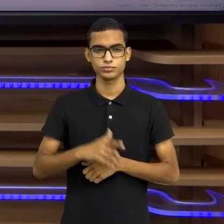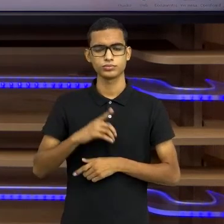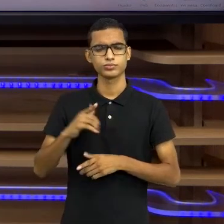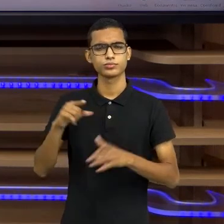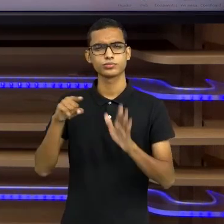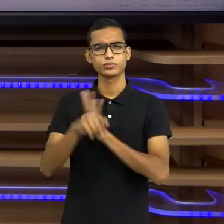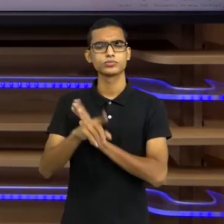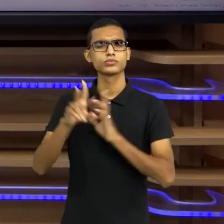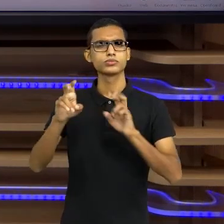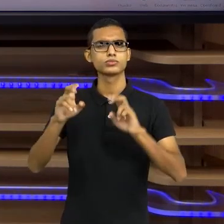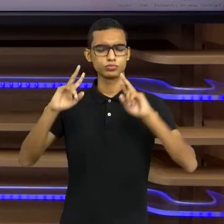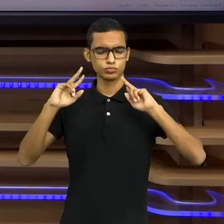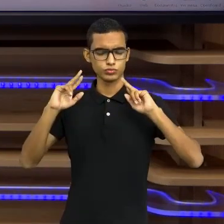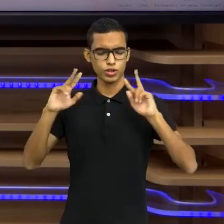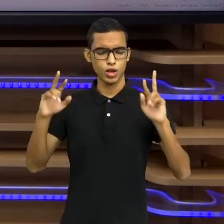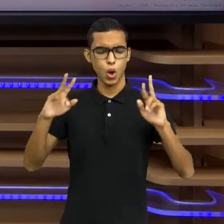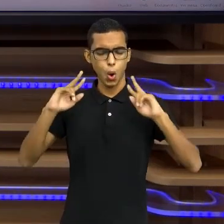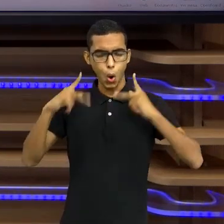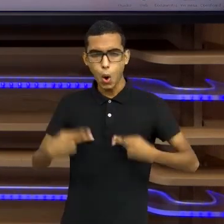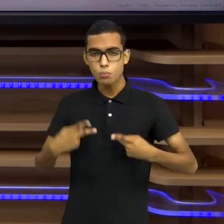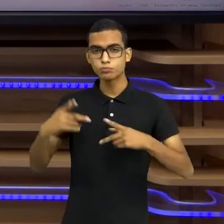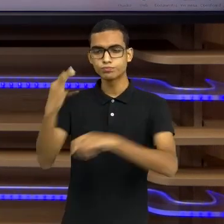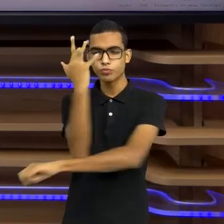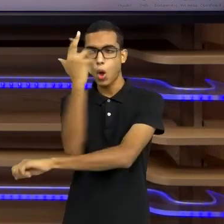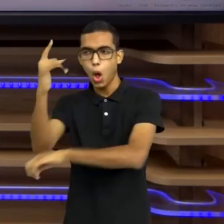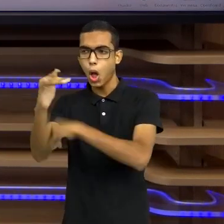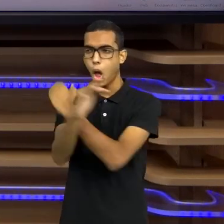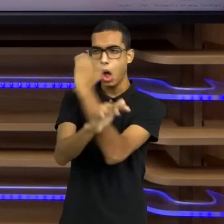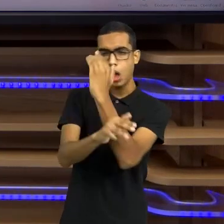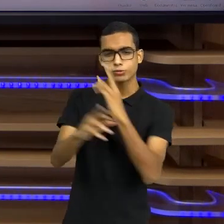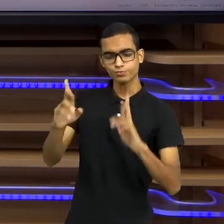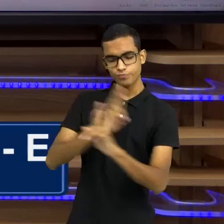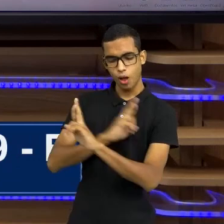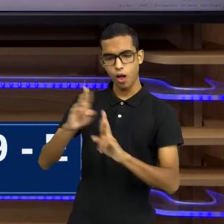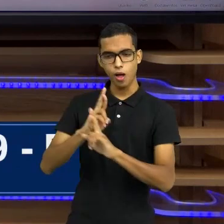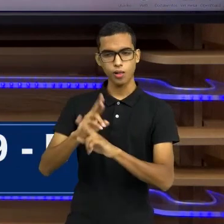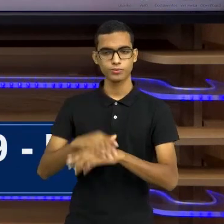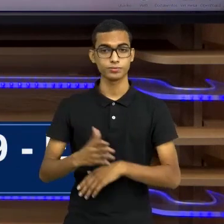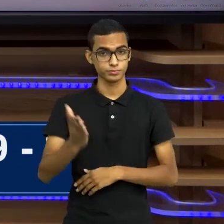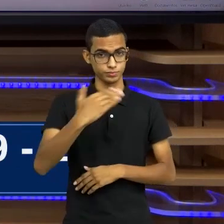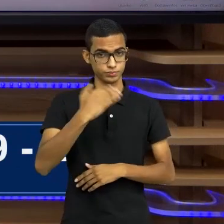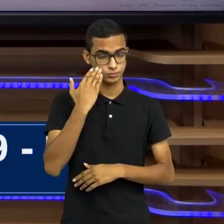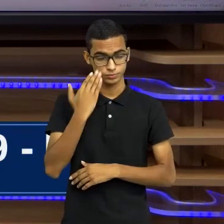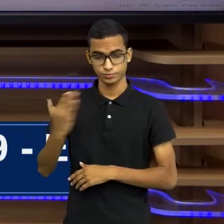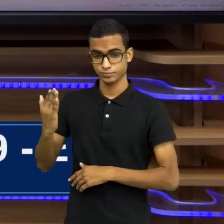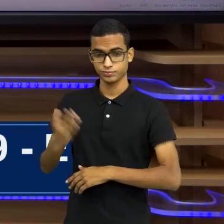relação homem-natureza, certo? Vamos lá?